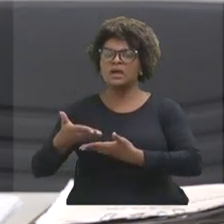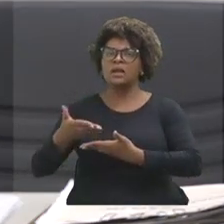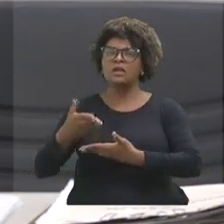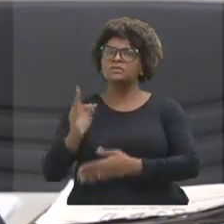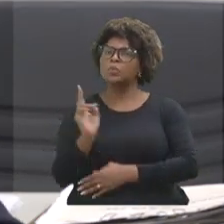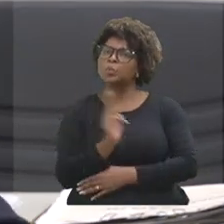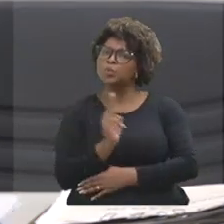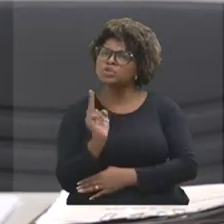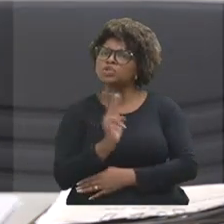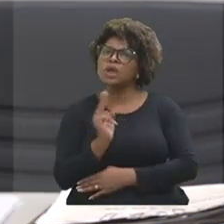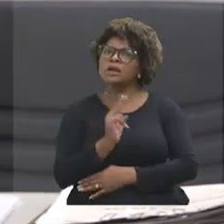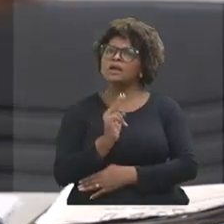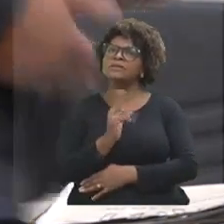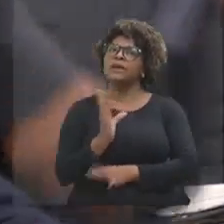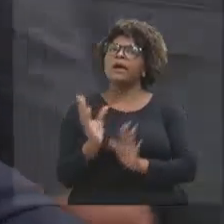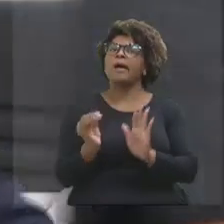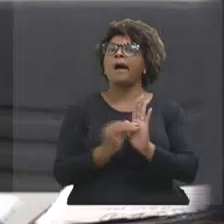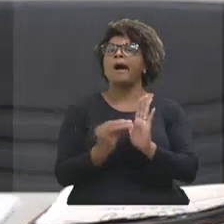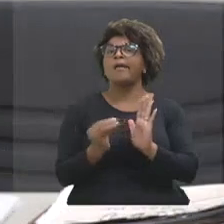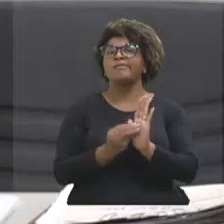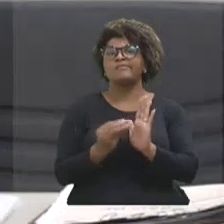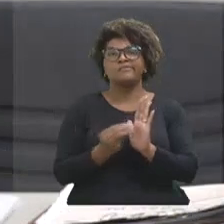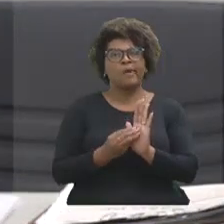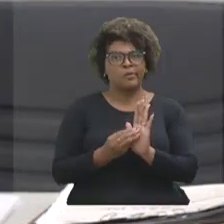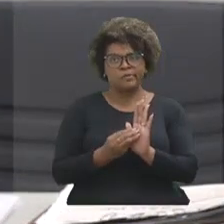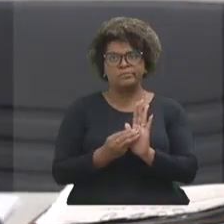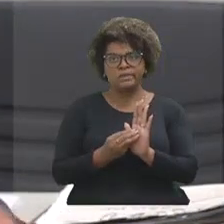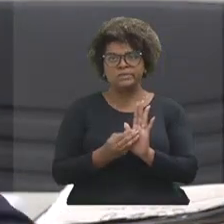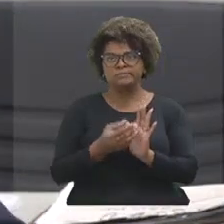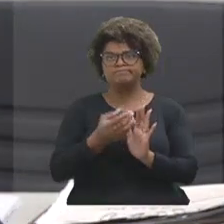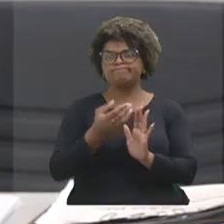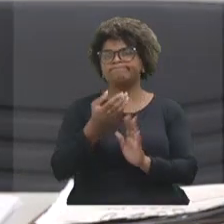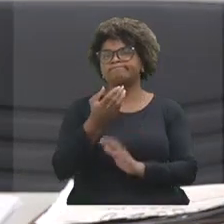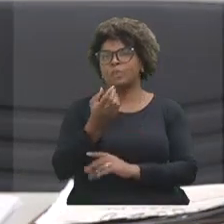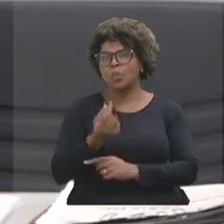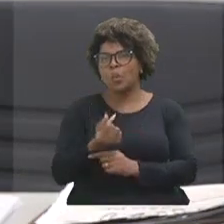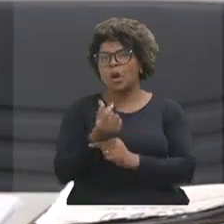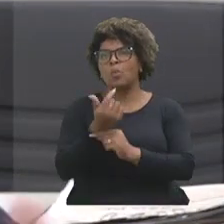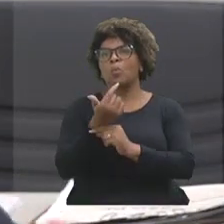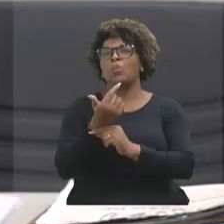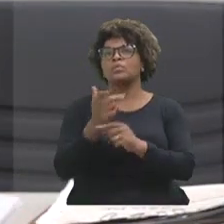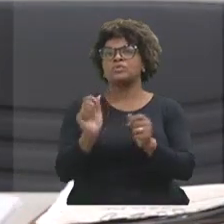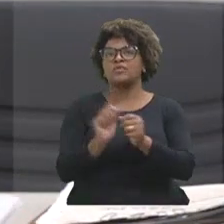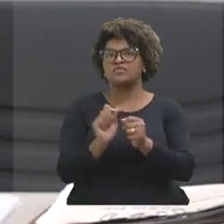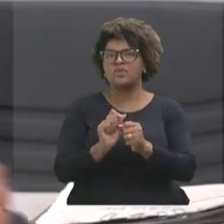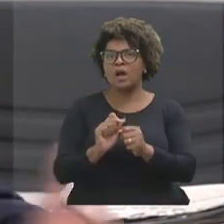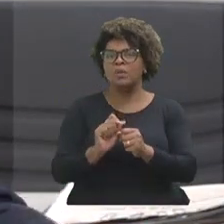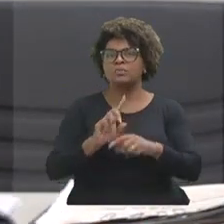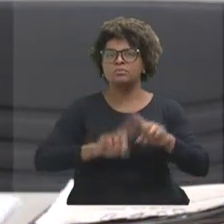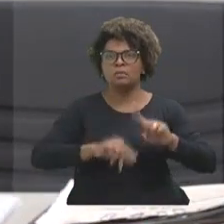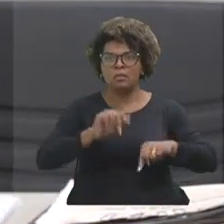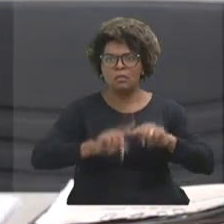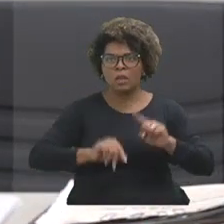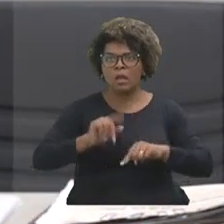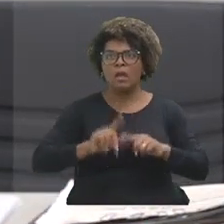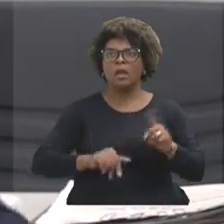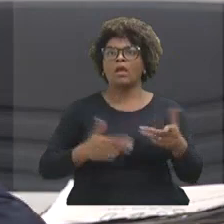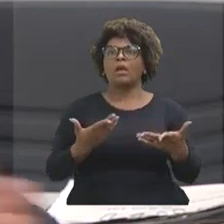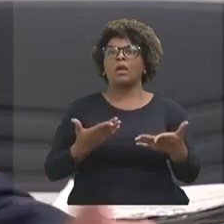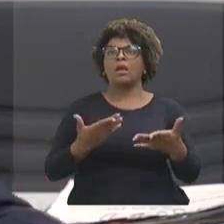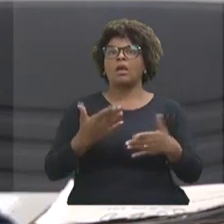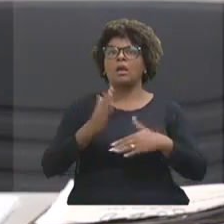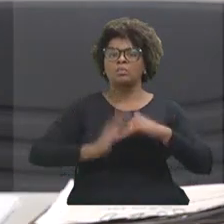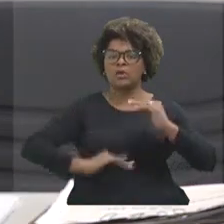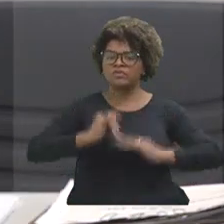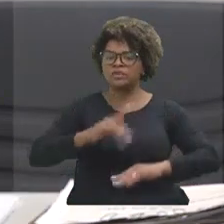tá lá escassez o recurso não tá ali no dia a dia tá faltando equipamento equipamento quebrados profissionais então recebendo